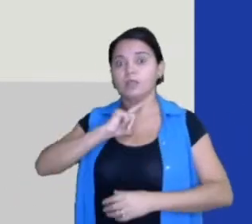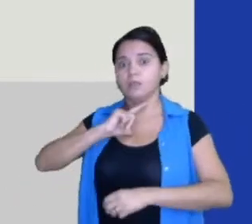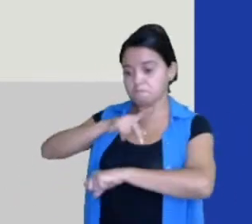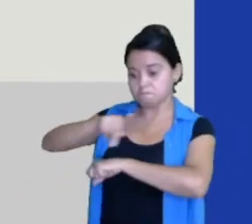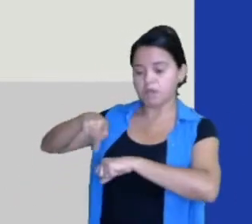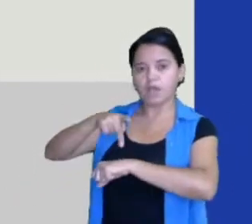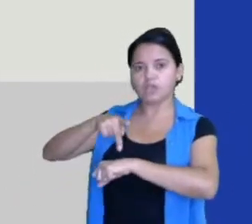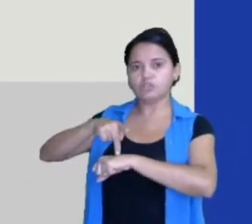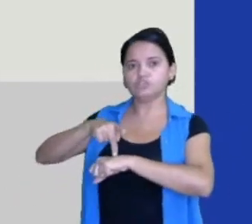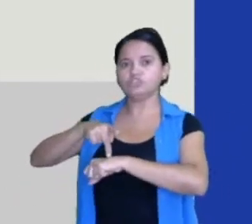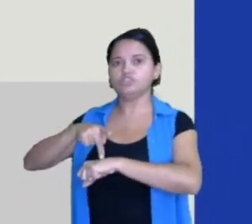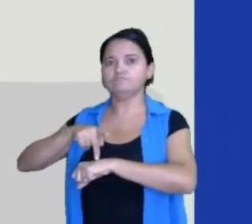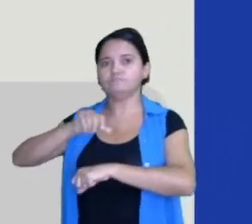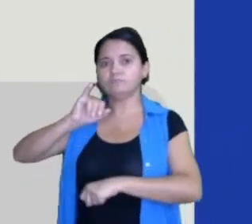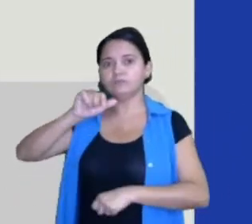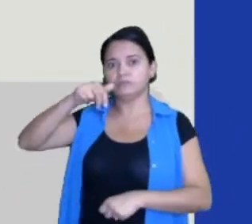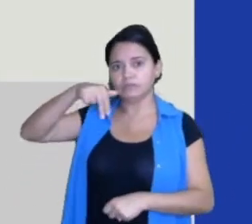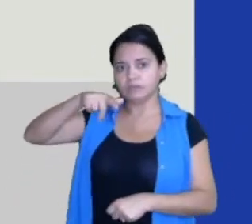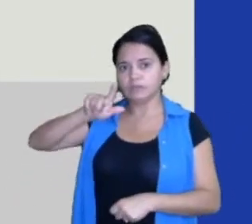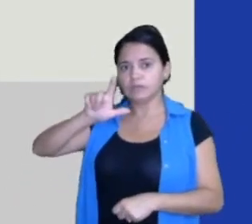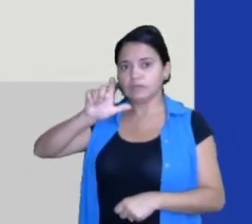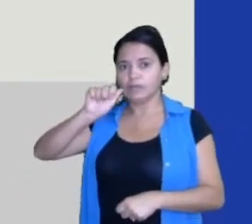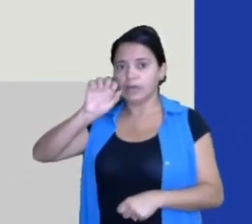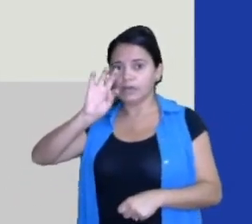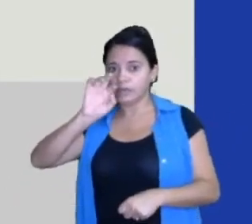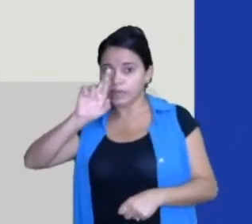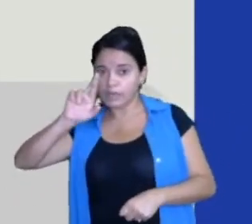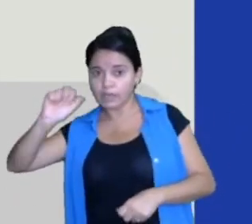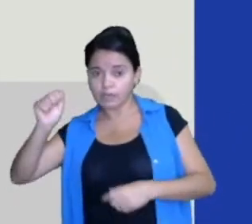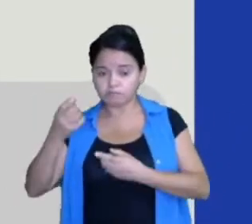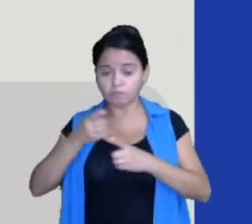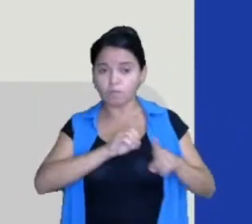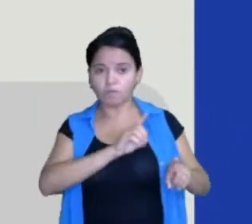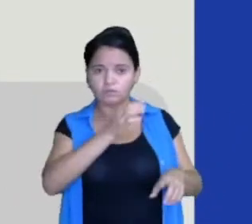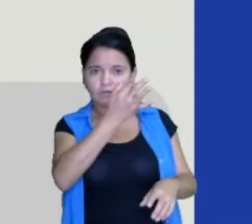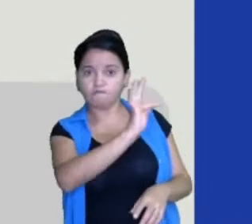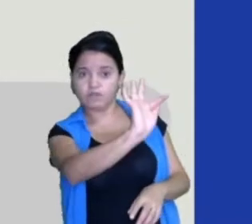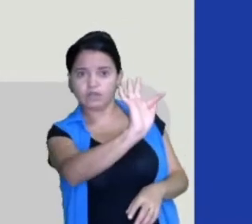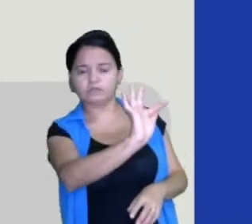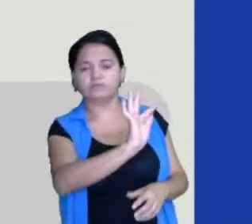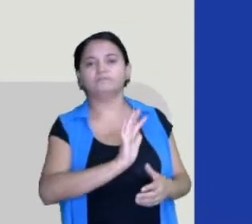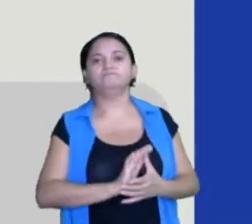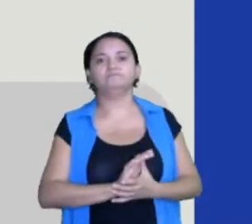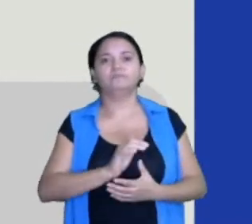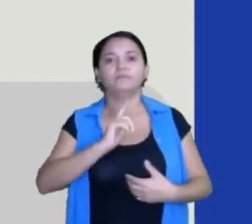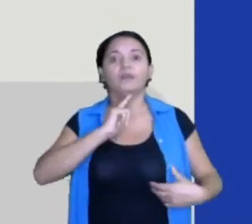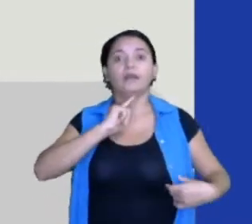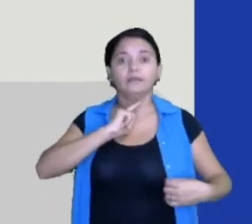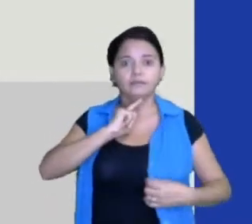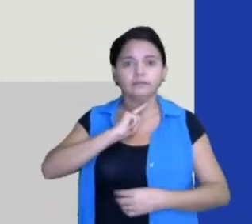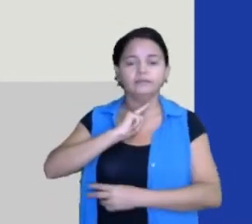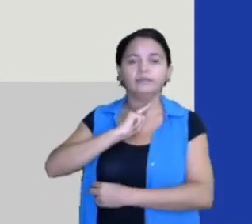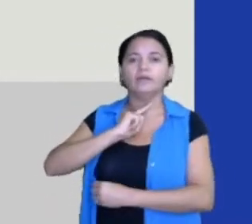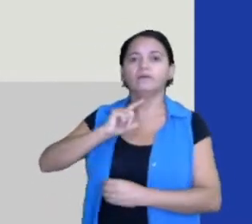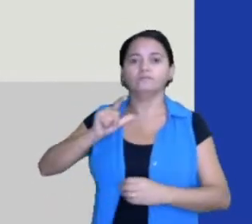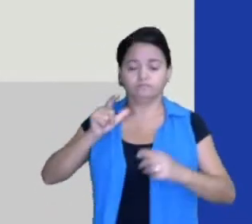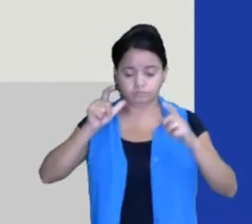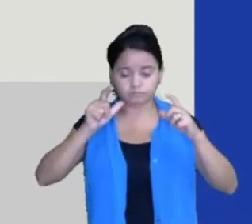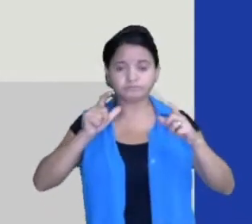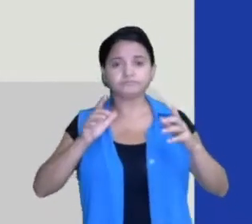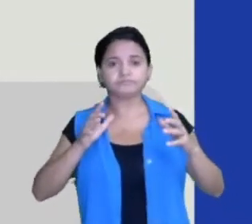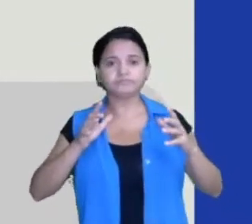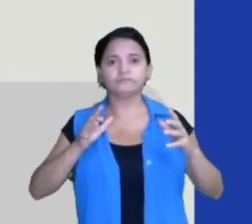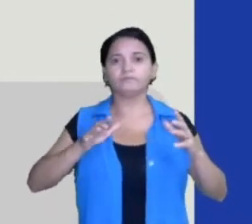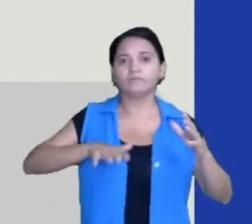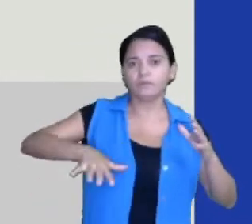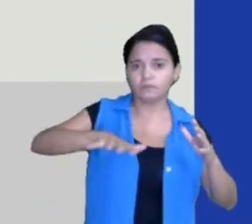guerra contra a França. O território que era muito interessante era o chamado Flandres, né?